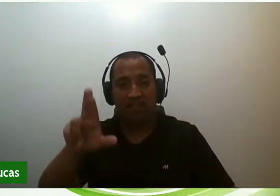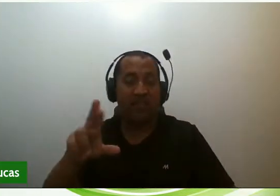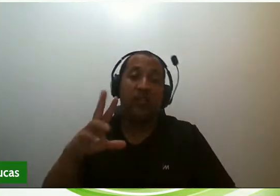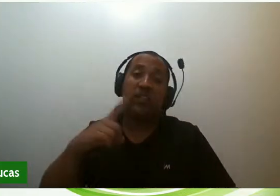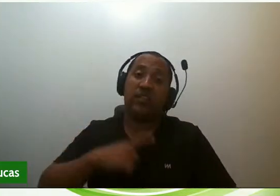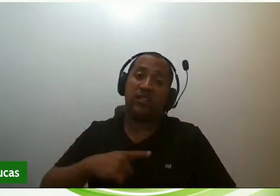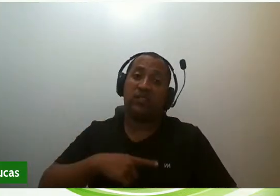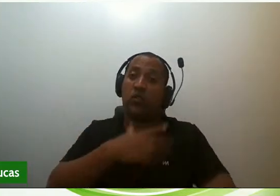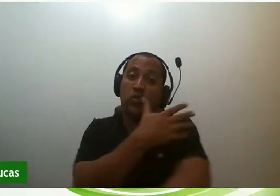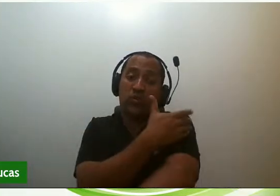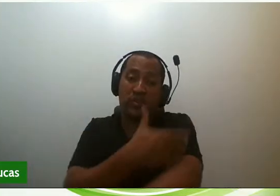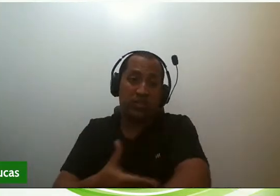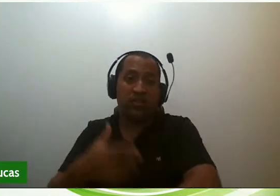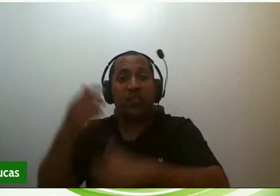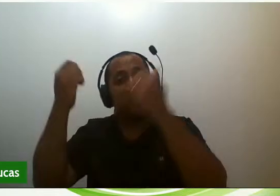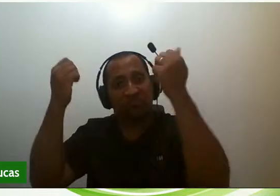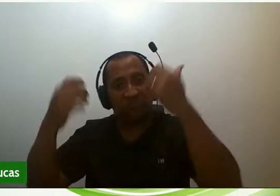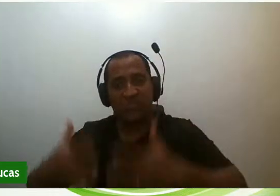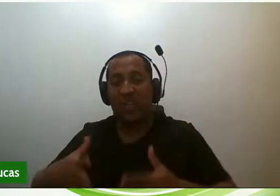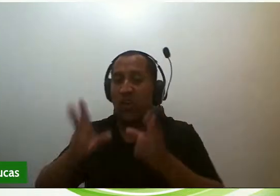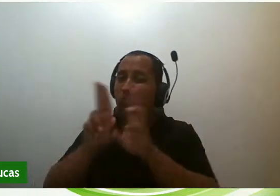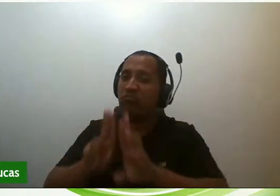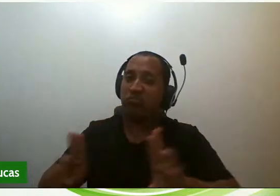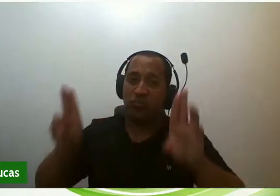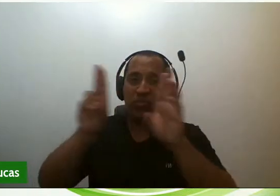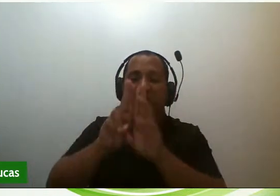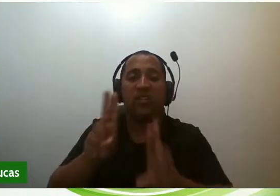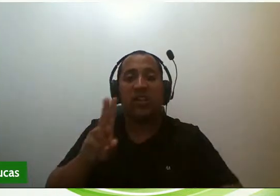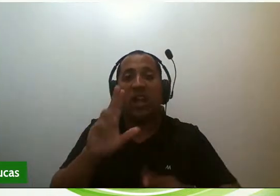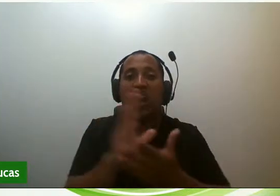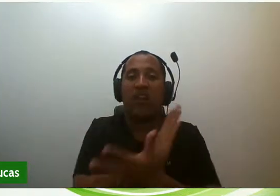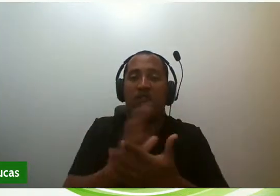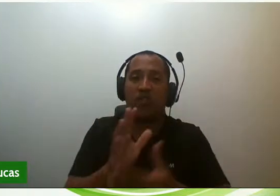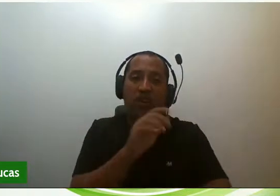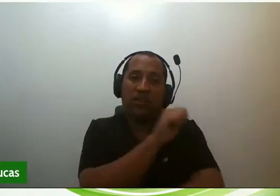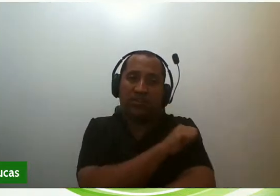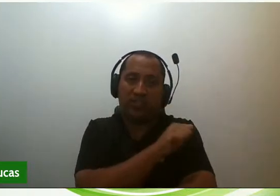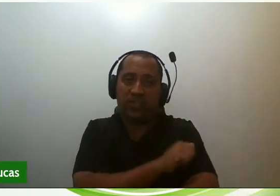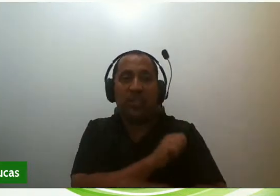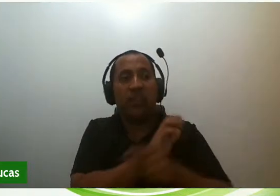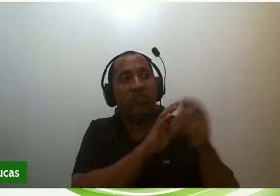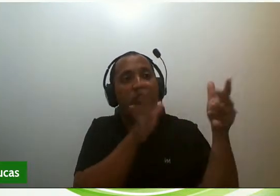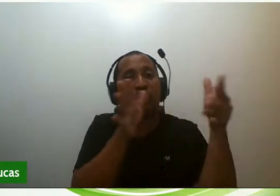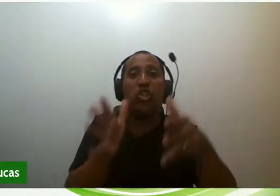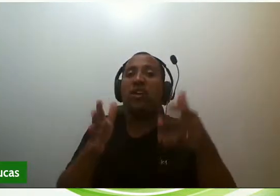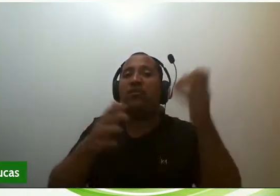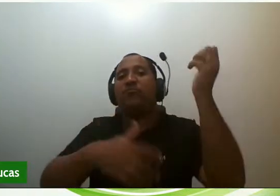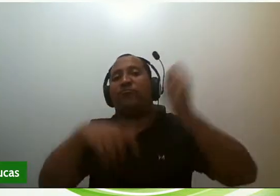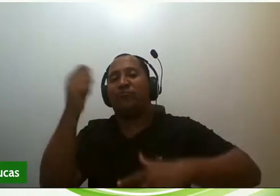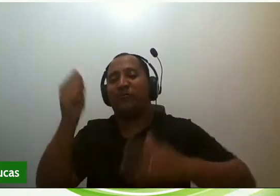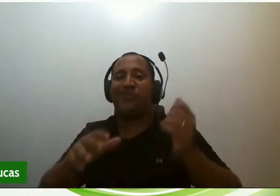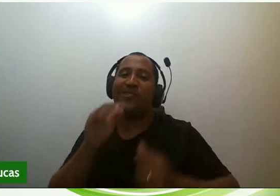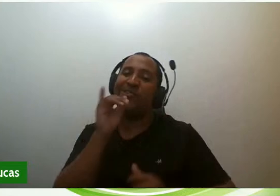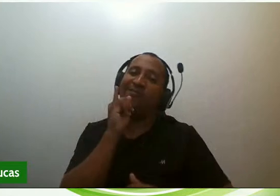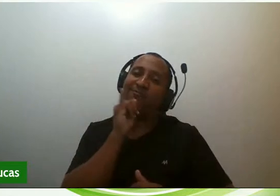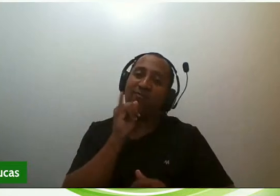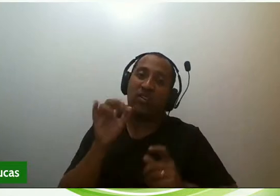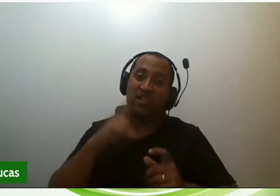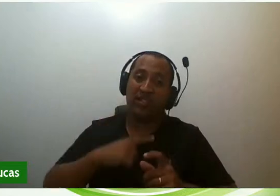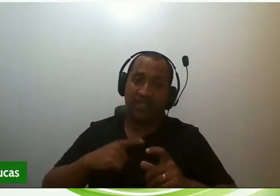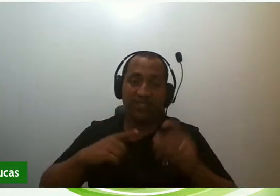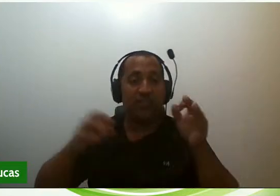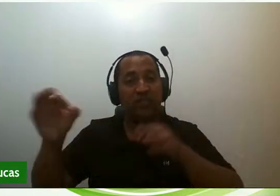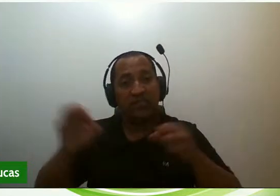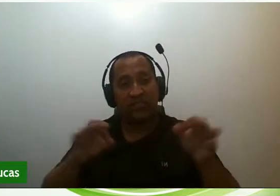tradicionalmente, muitas vezes não é abordado dentro de uma universidade, e muitos alunos trazem isso para a gente. A gente tem projetos dentro da